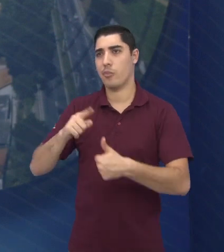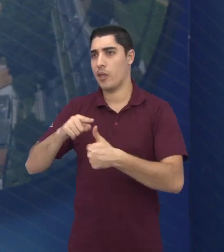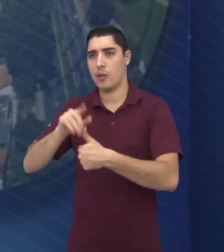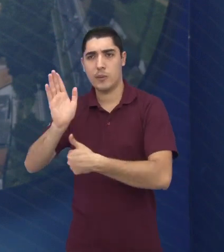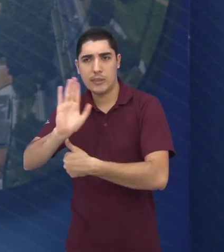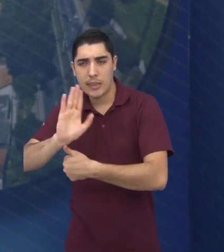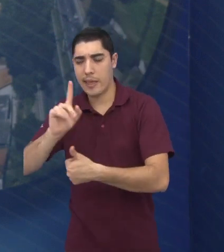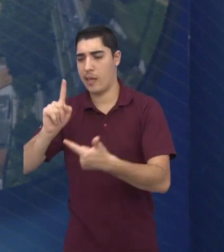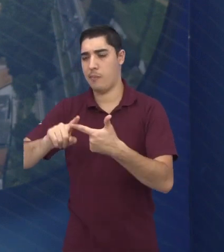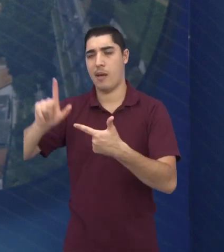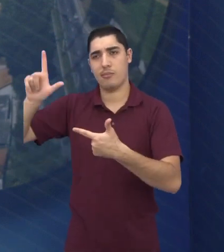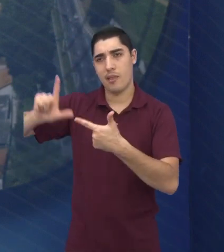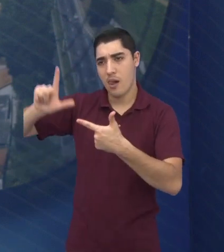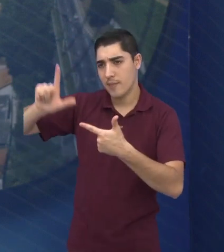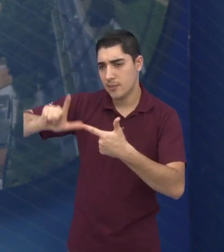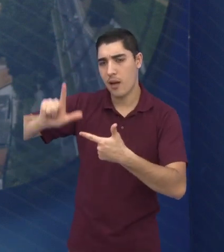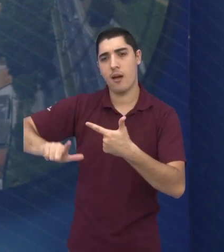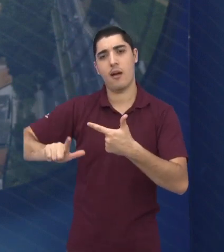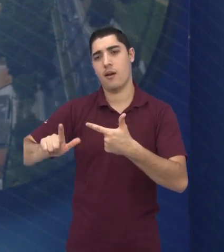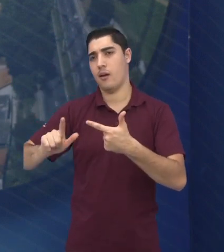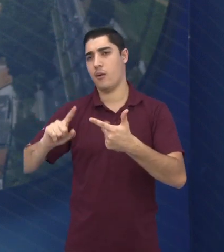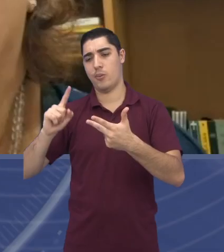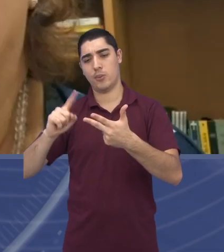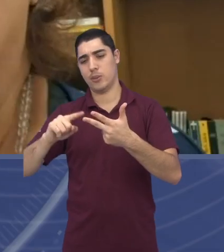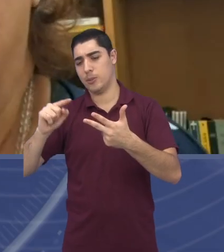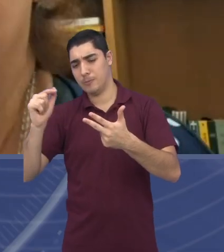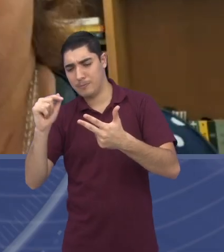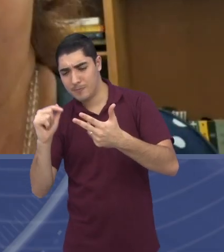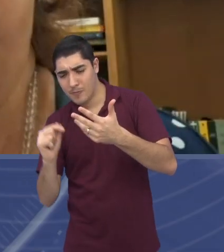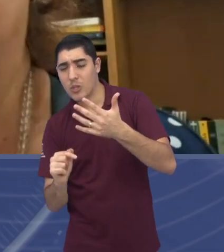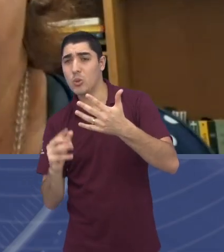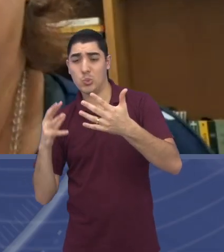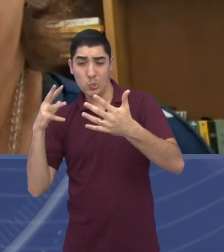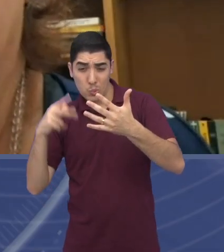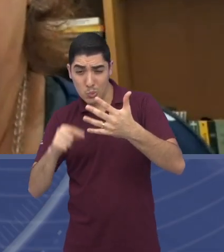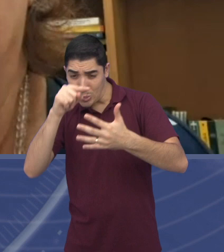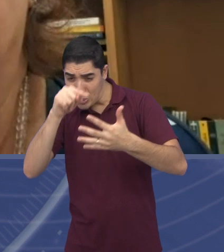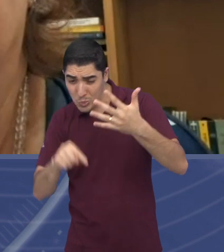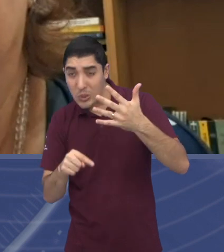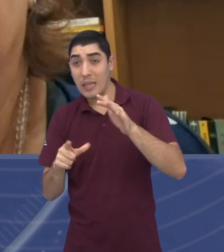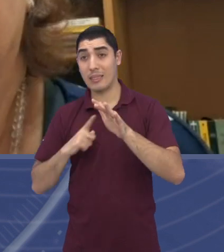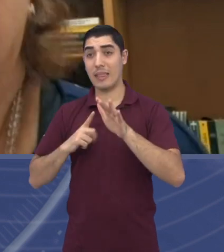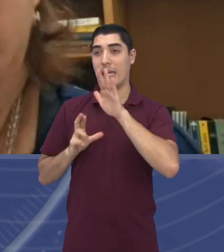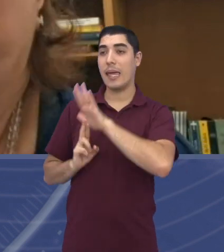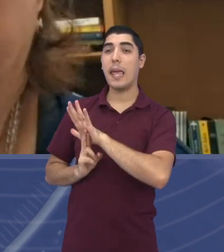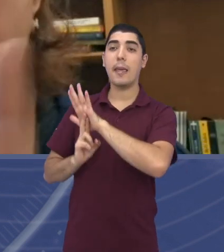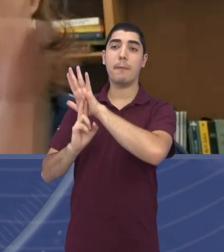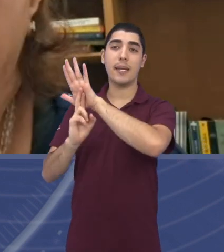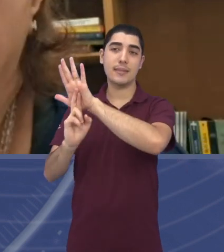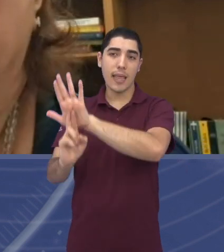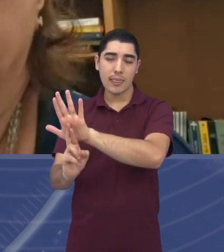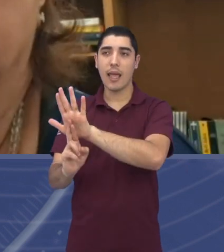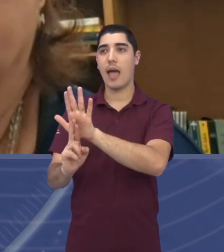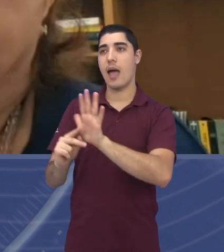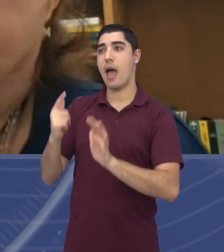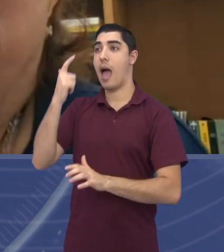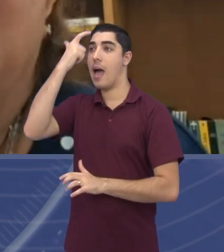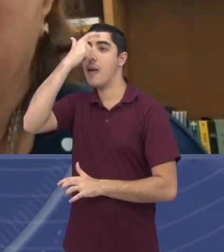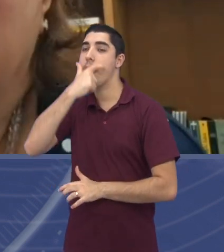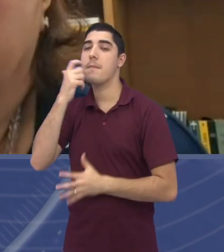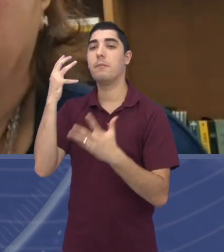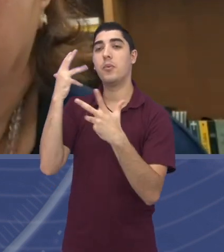Sim, no cinema, na TV, em tudo que é uma representatividade, esse padrão que chamam